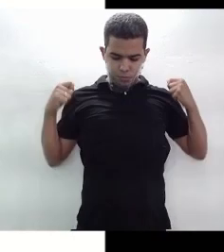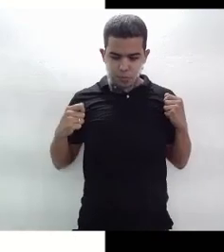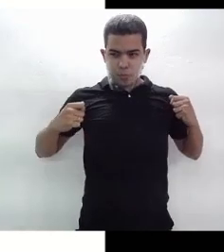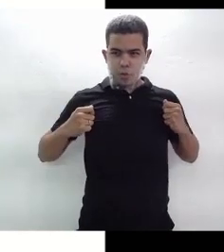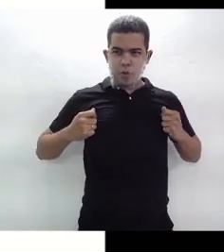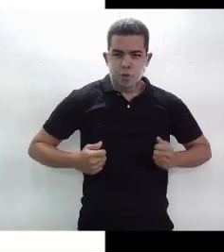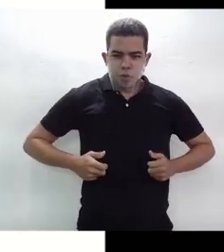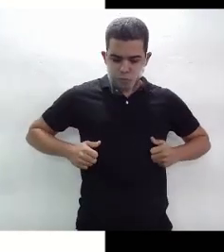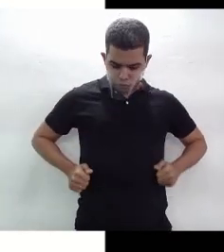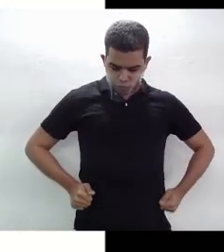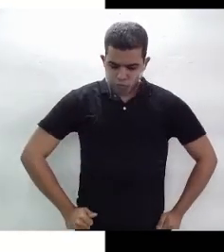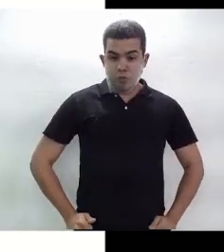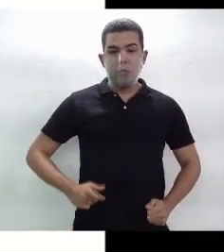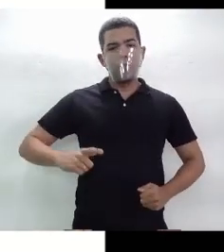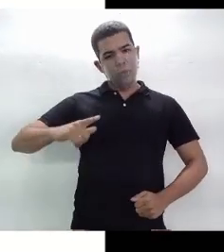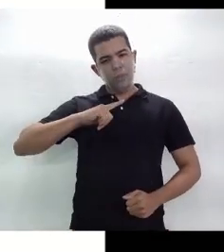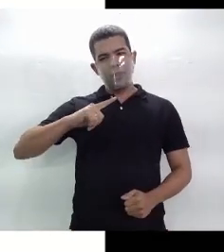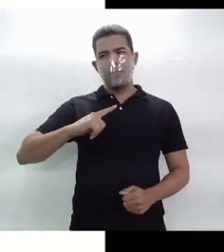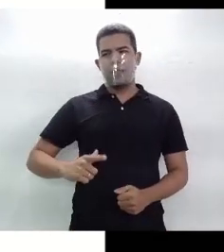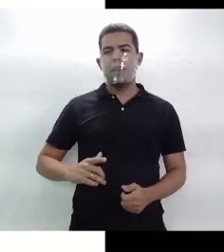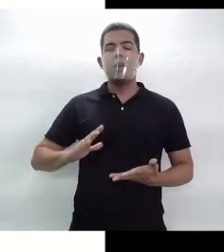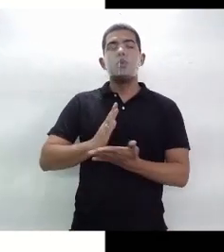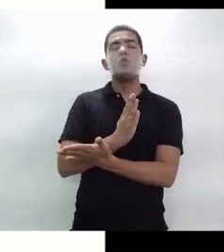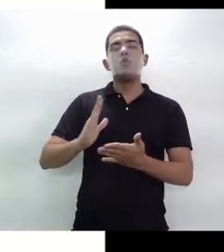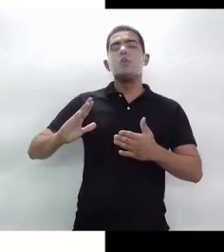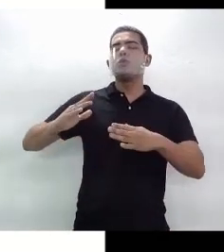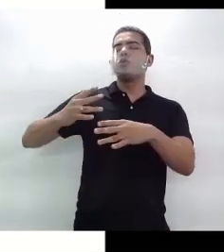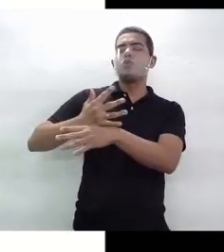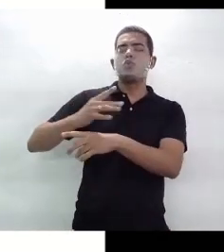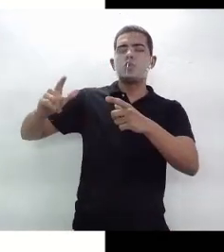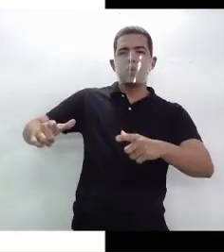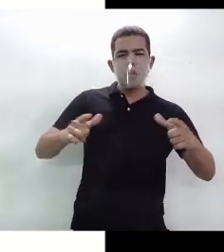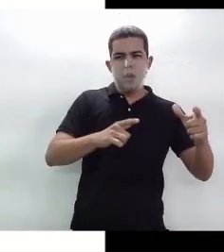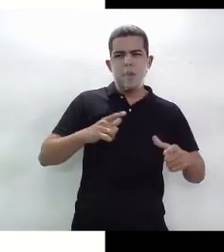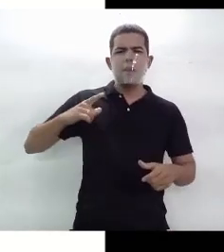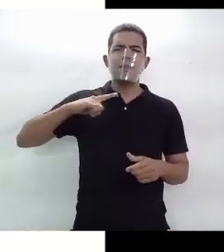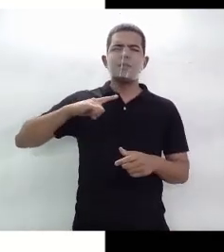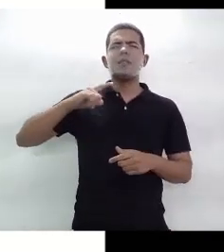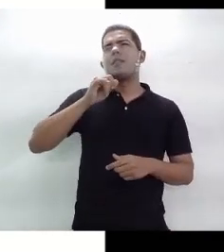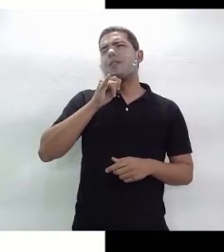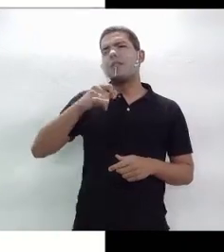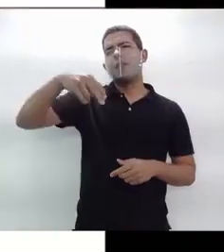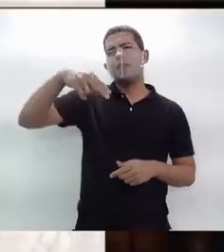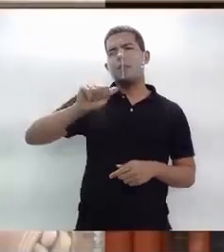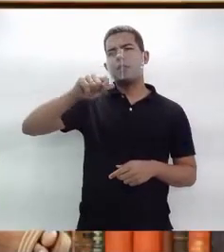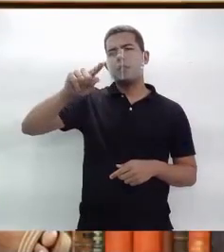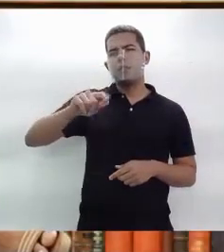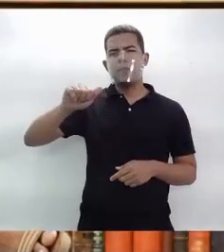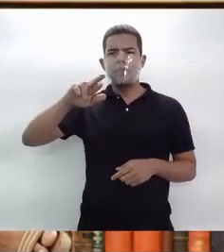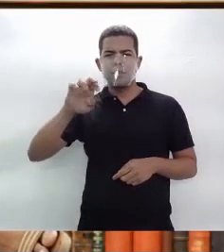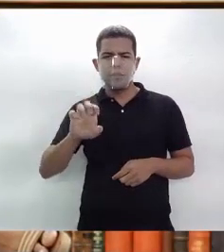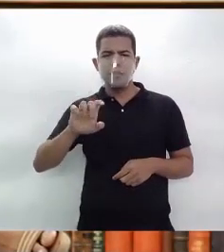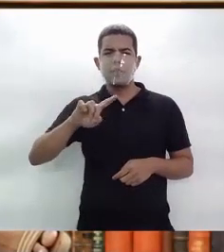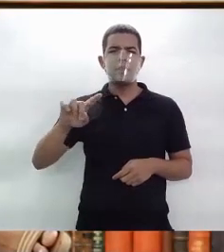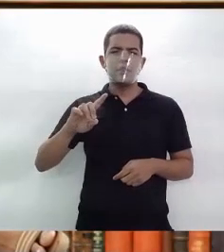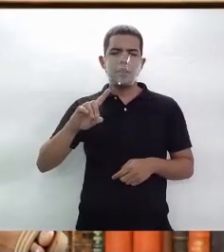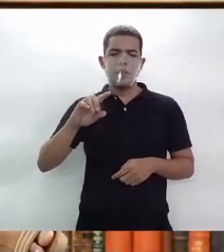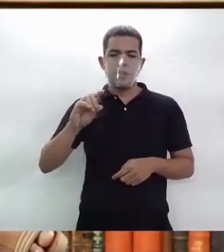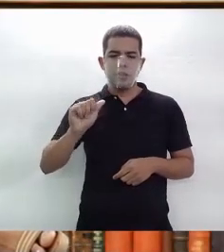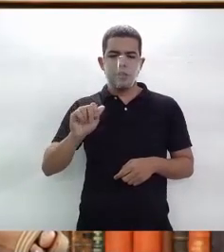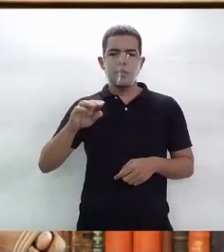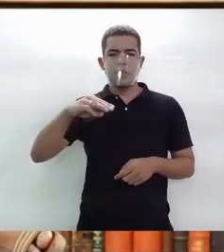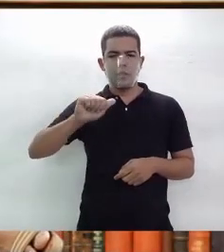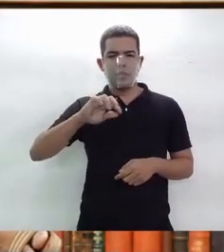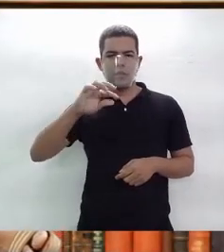saem. Existem cidades que fazem, né, momentos culturais, Nazaré da Mata. né, que é momentos